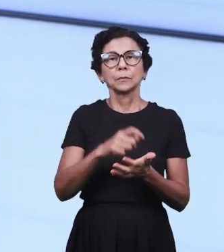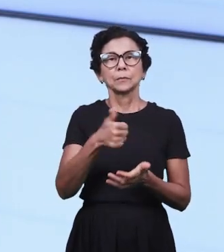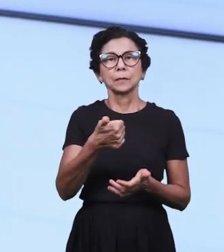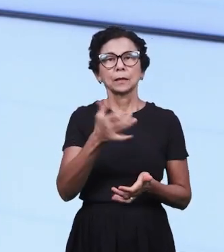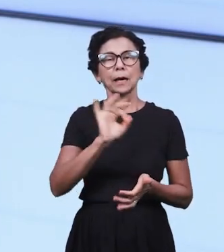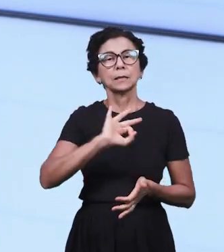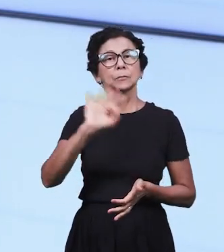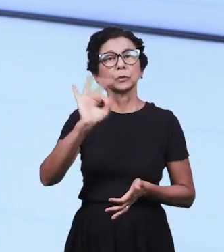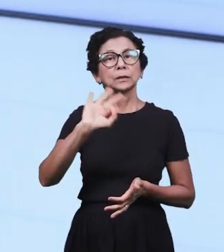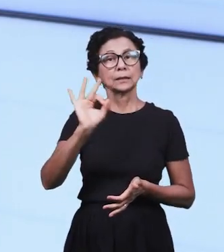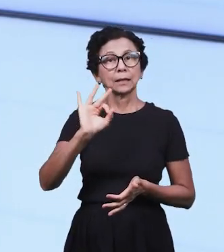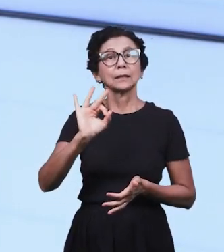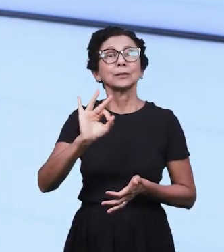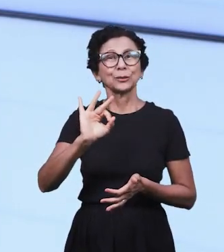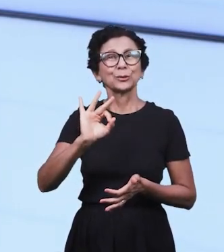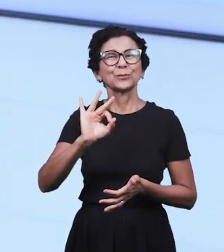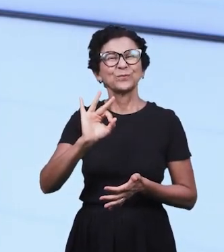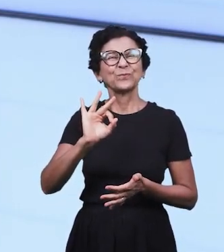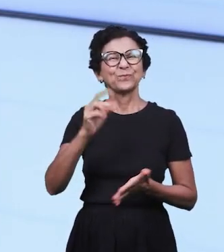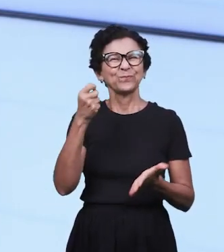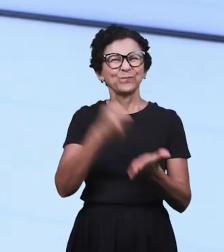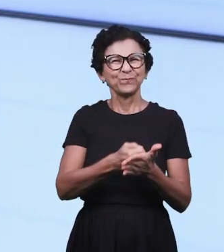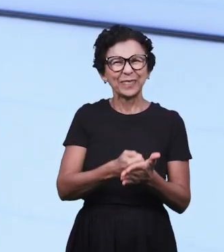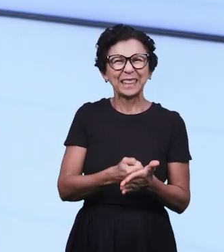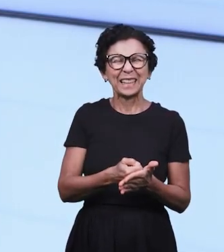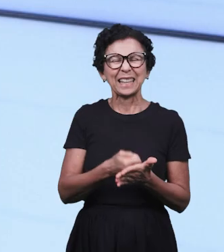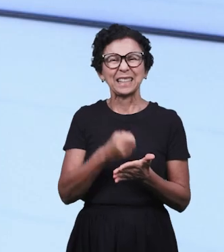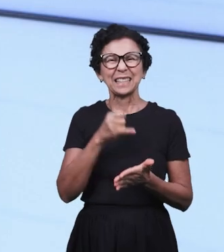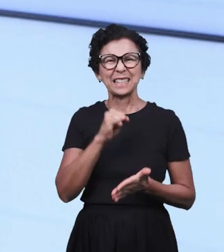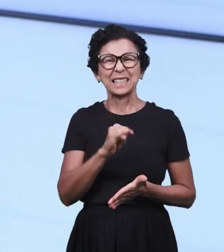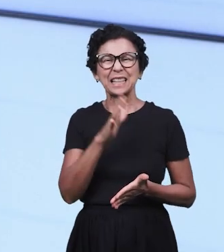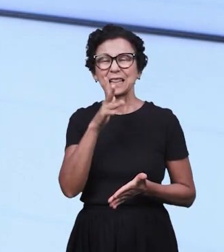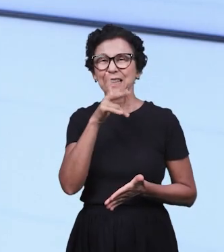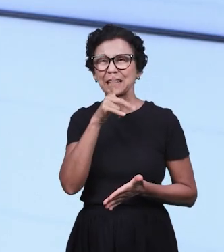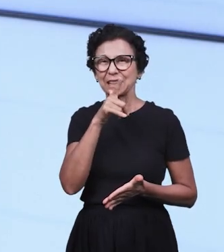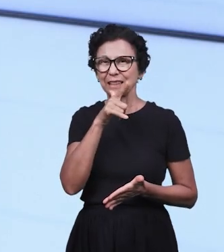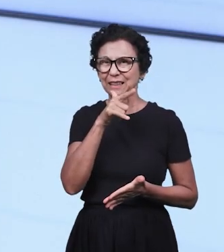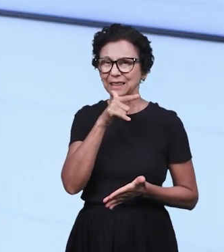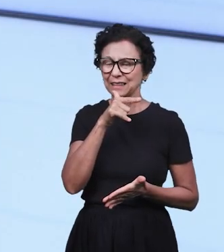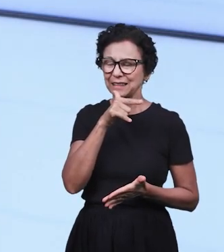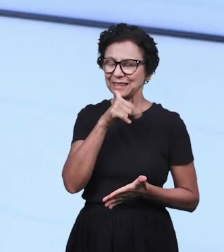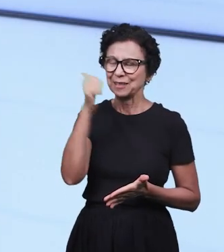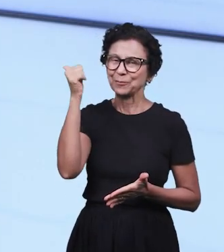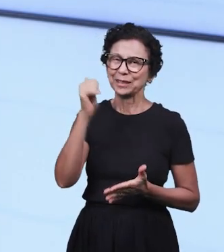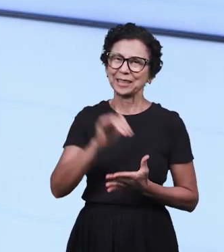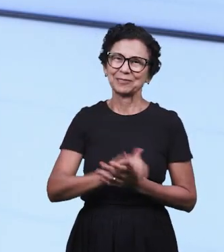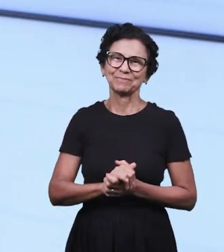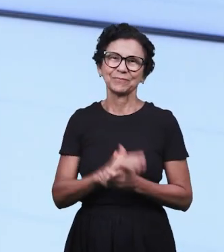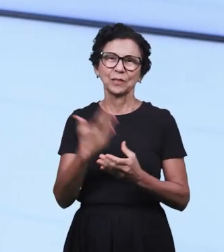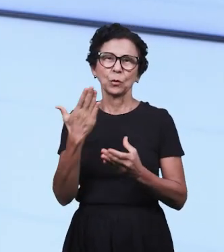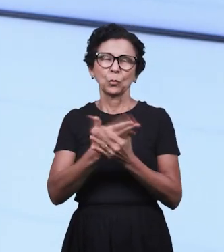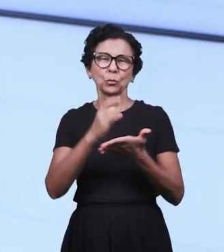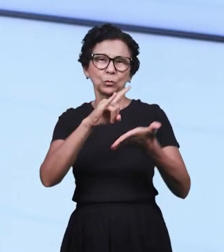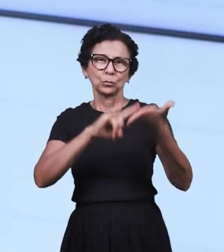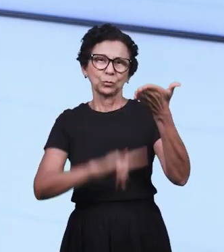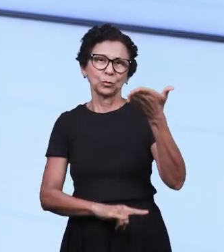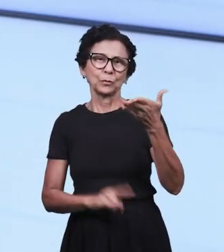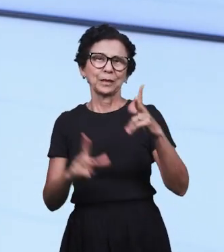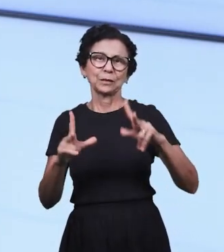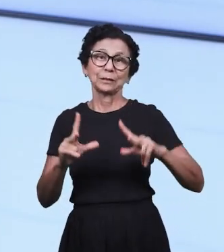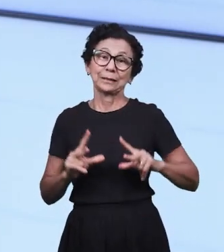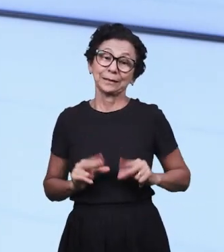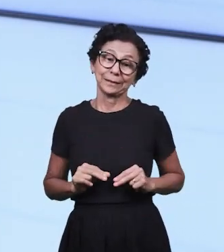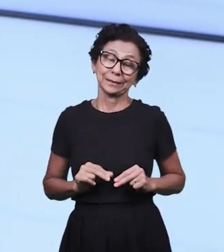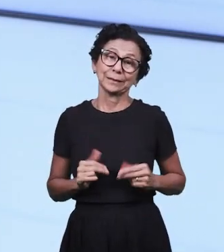retardo, essa demora em se fazer o inventário, acaba de fato saindo mais oneroso. E